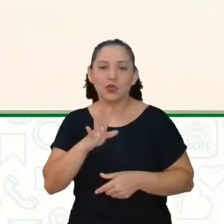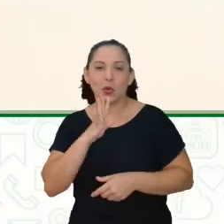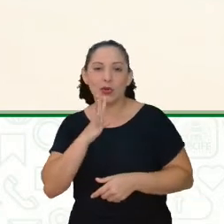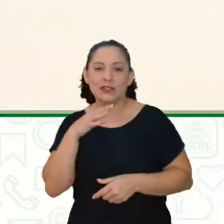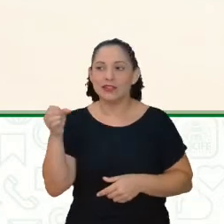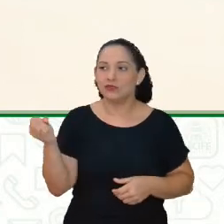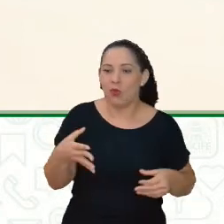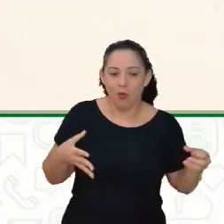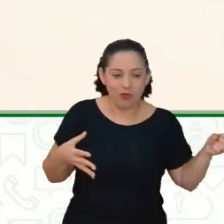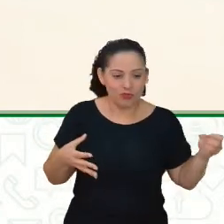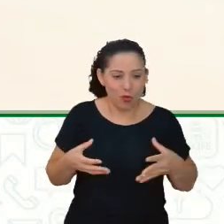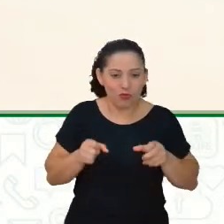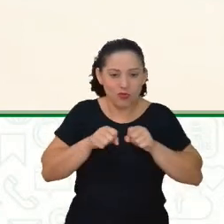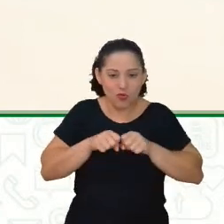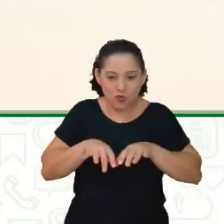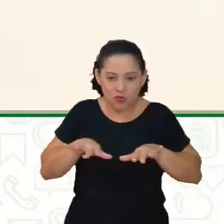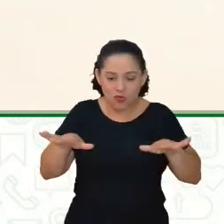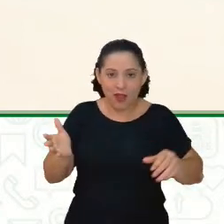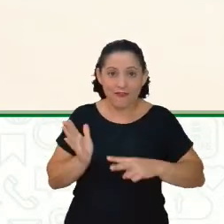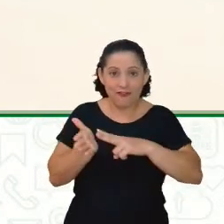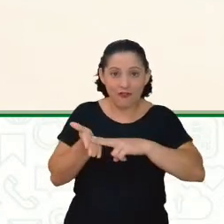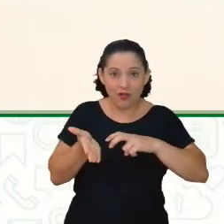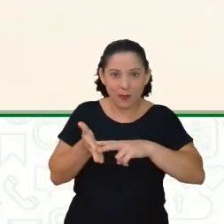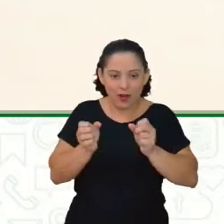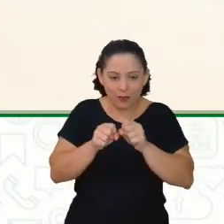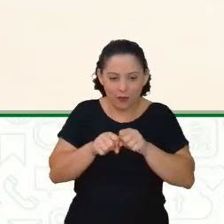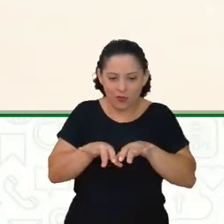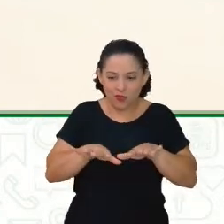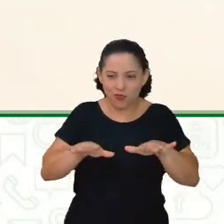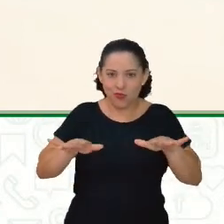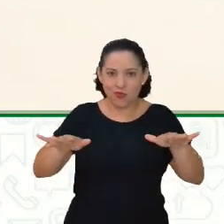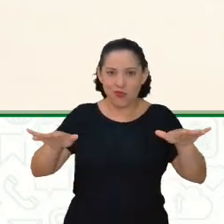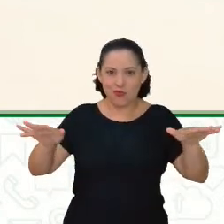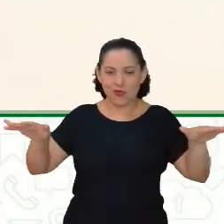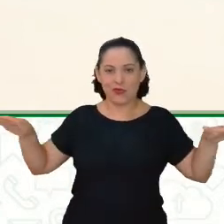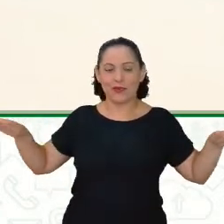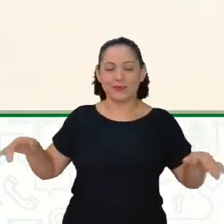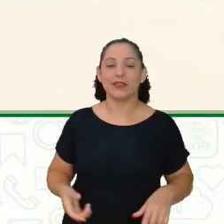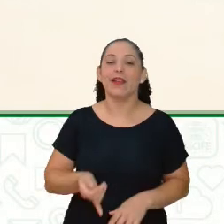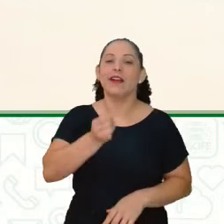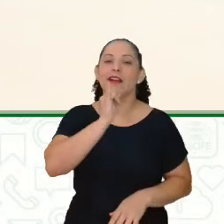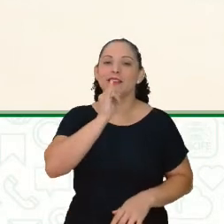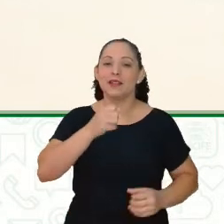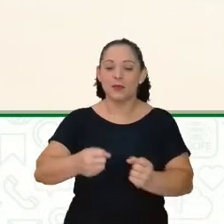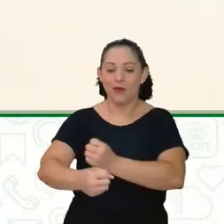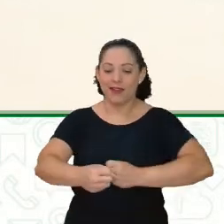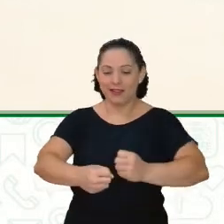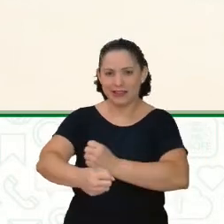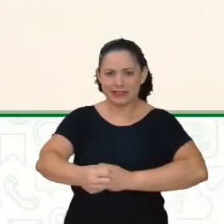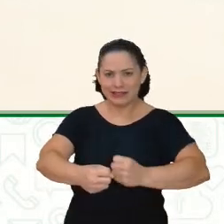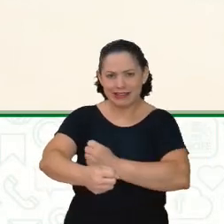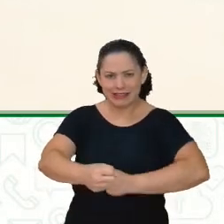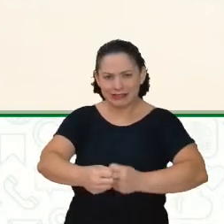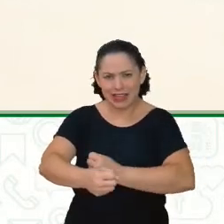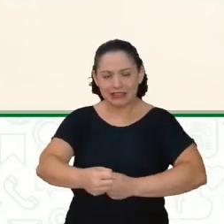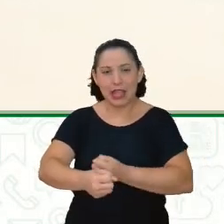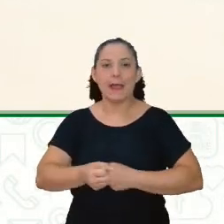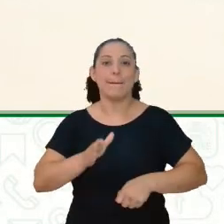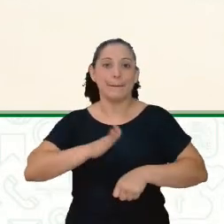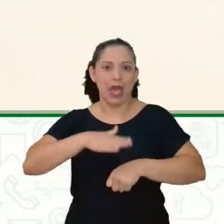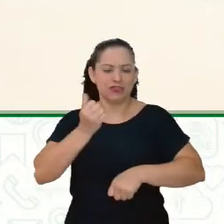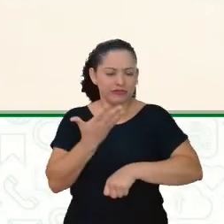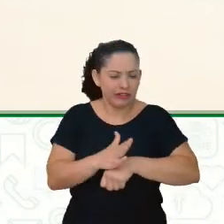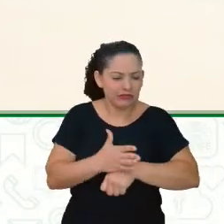termos e ampliando o vocabulário, tá? Uma receita, por exemplo, quanto mais você cozinha, quanto mais